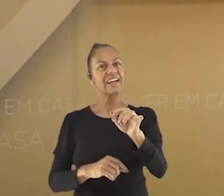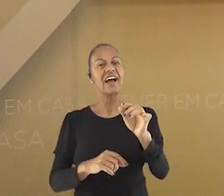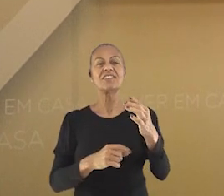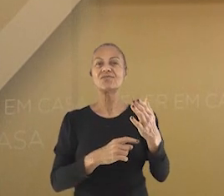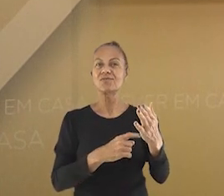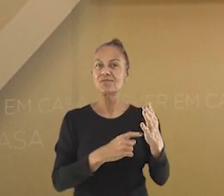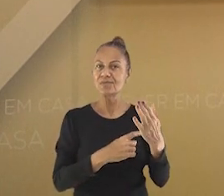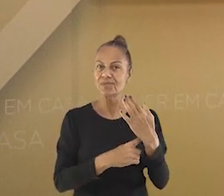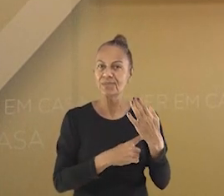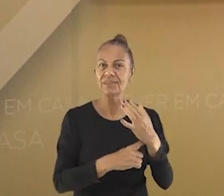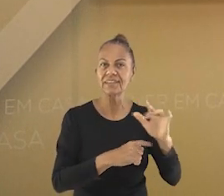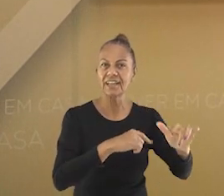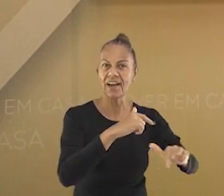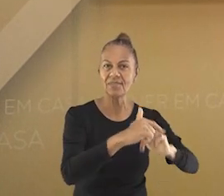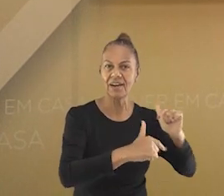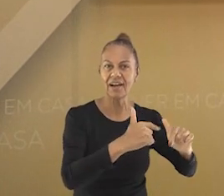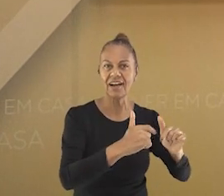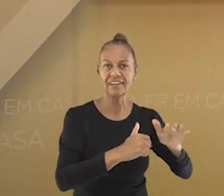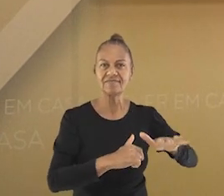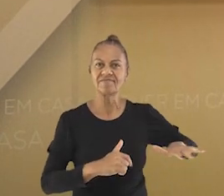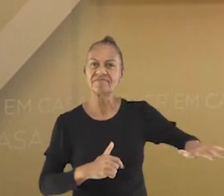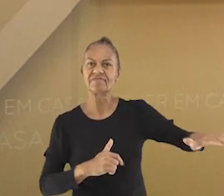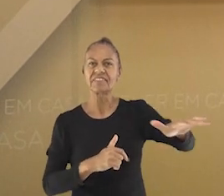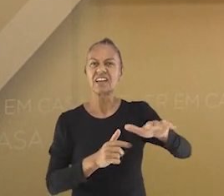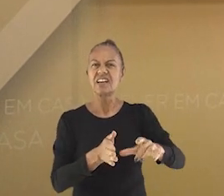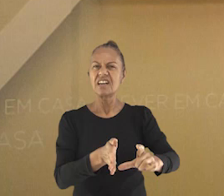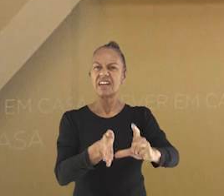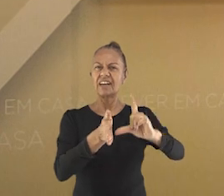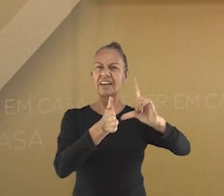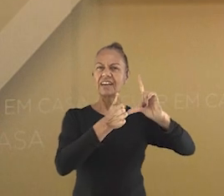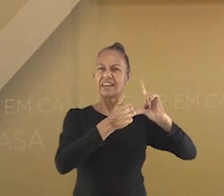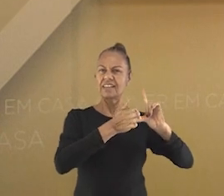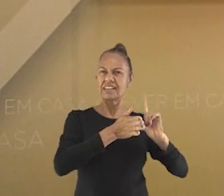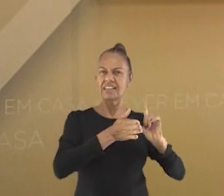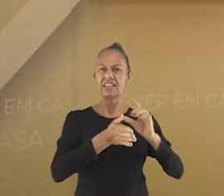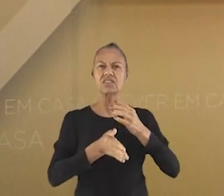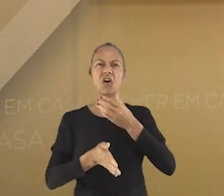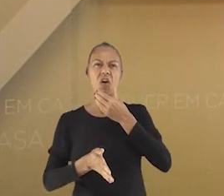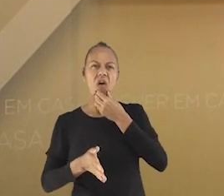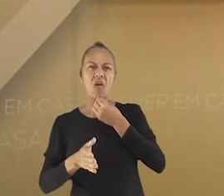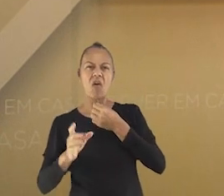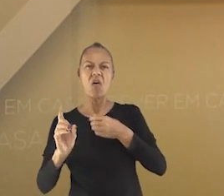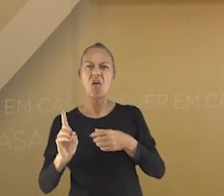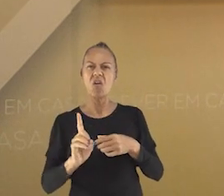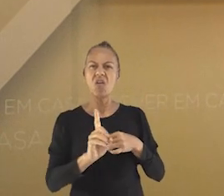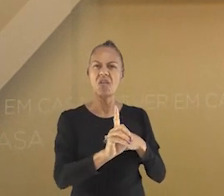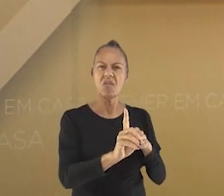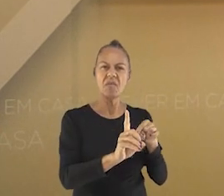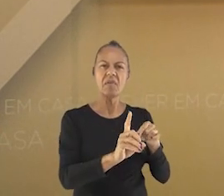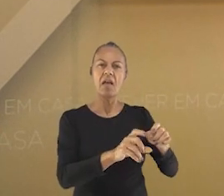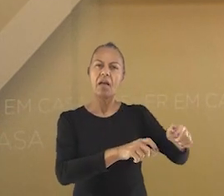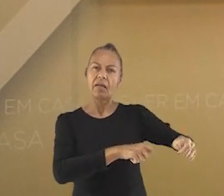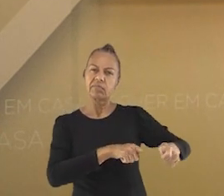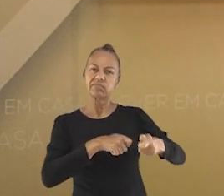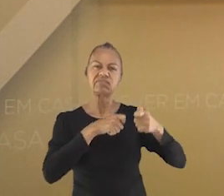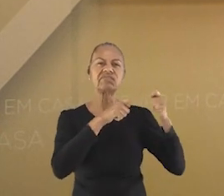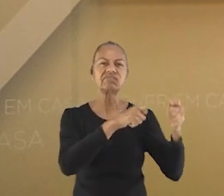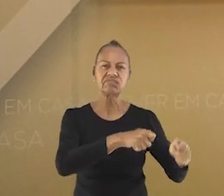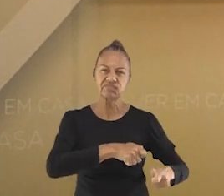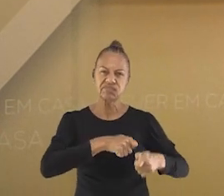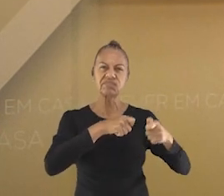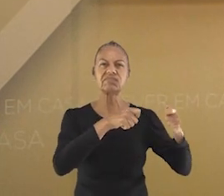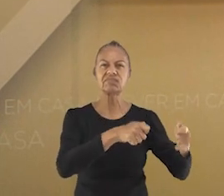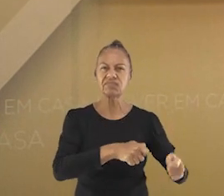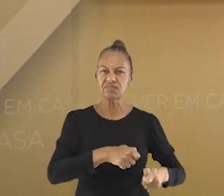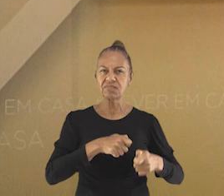diversificação para o seu trabalho. Aqueles trabalhos que antes o agricultor levava horas ou